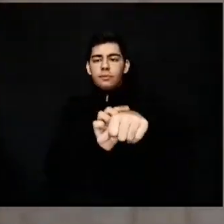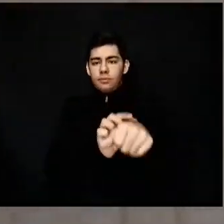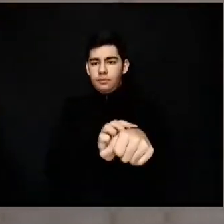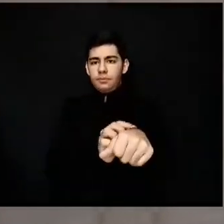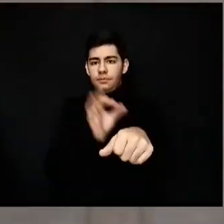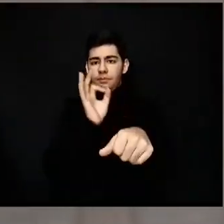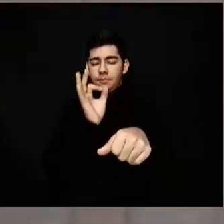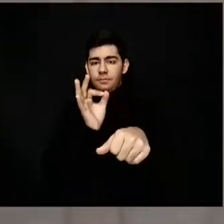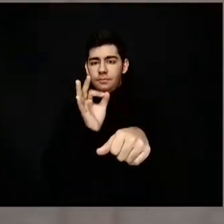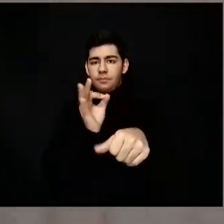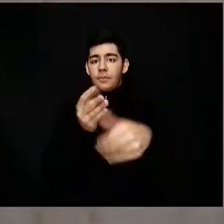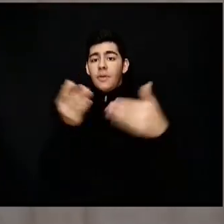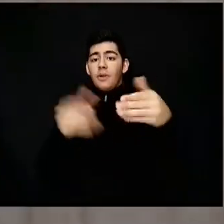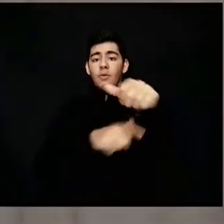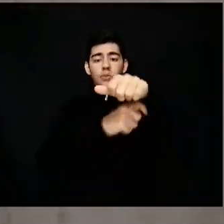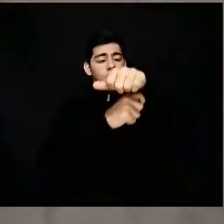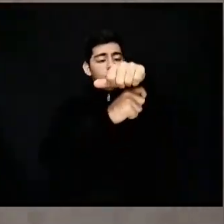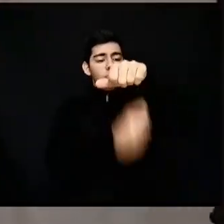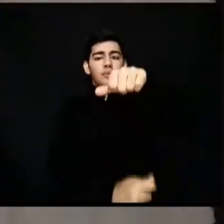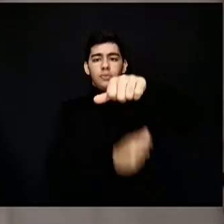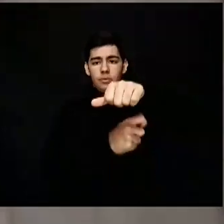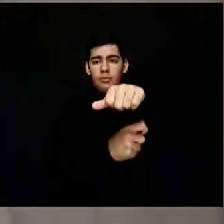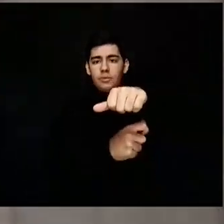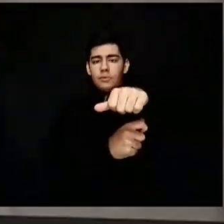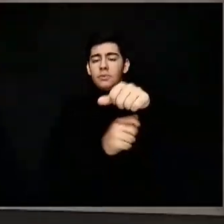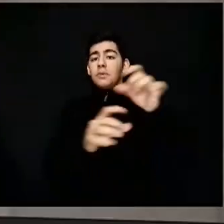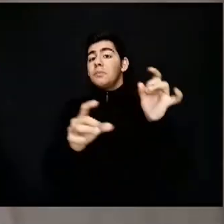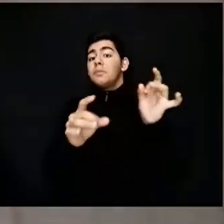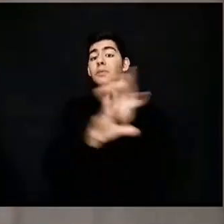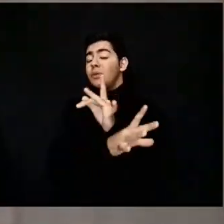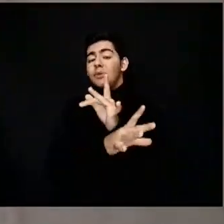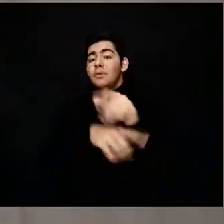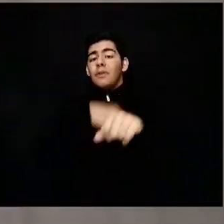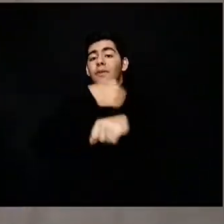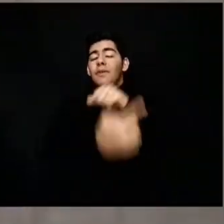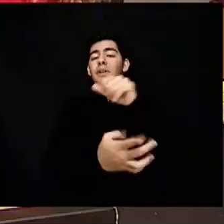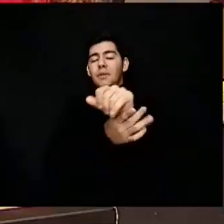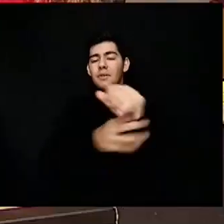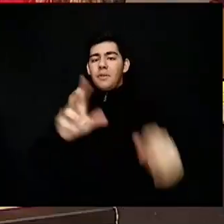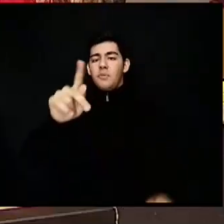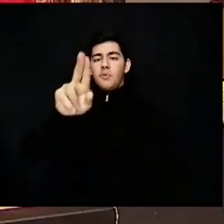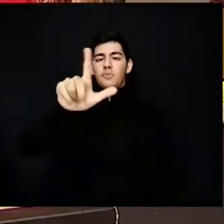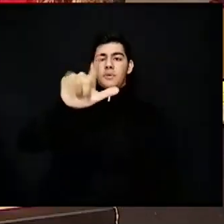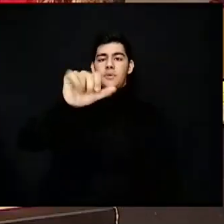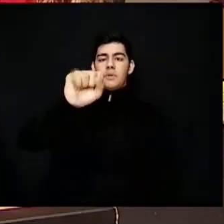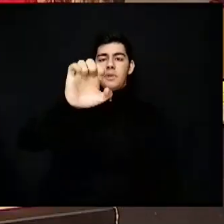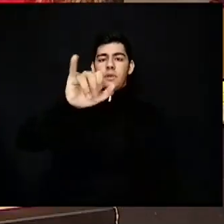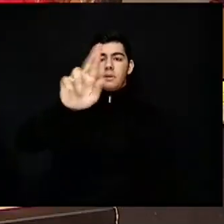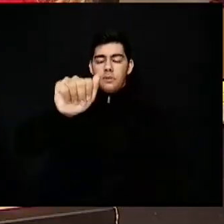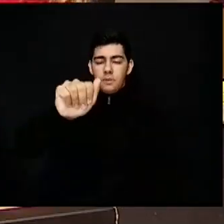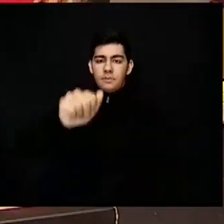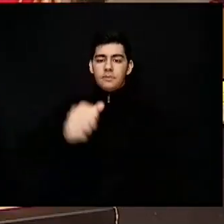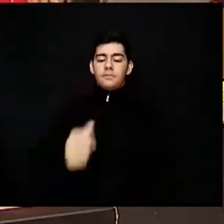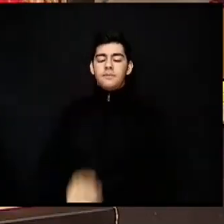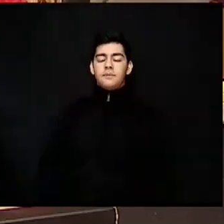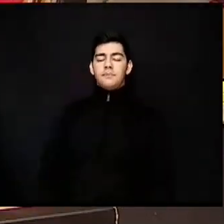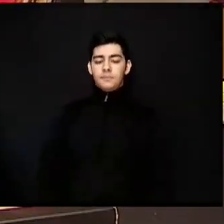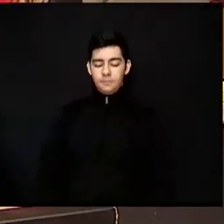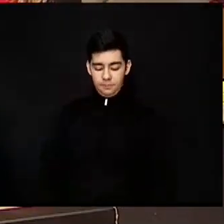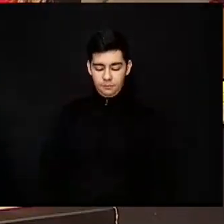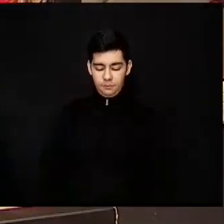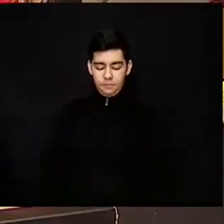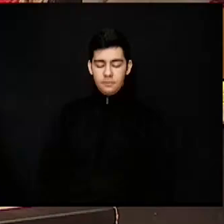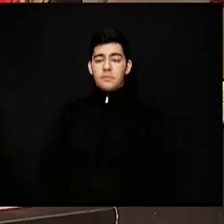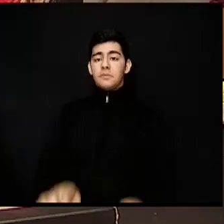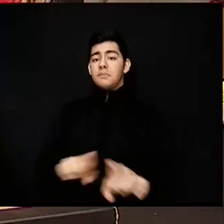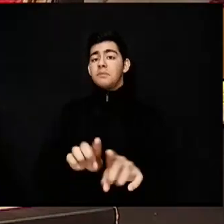ó, e de choker vira uma pulseira. Ah, que legal. Aí você pode, isso, aí você pode dar o nozinho e ele fica